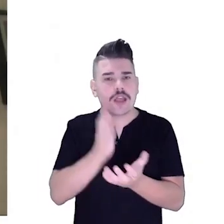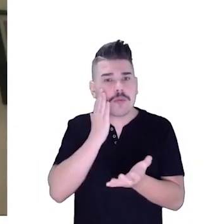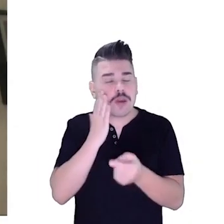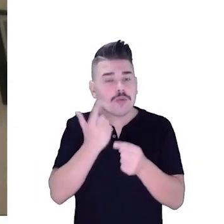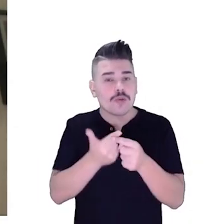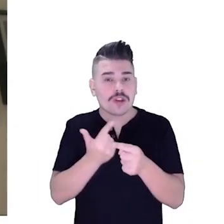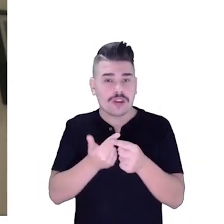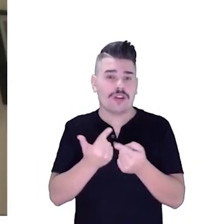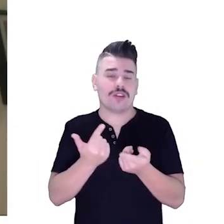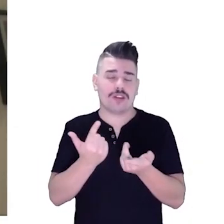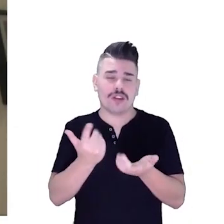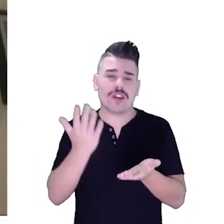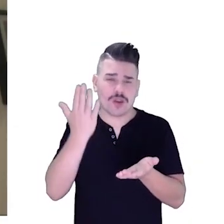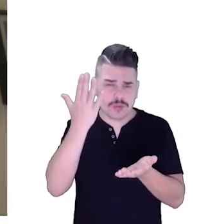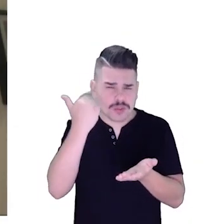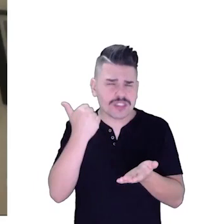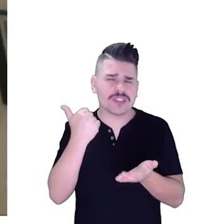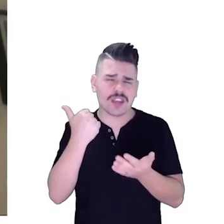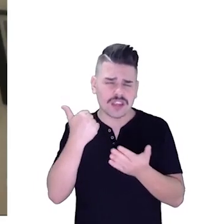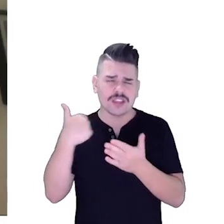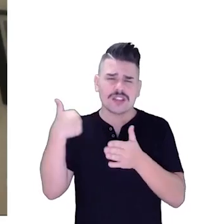E mesmo, né,